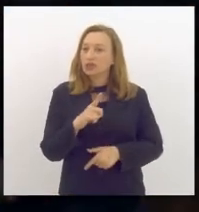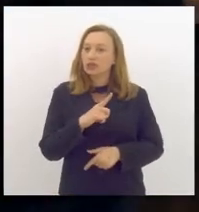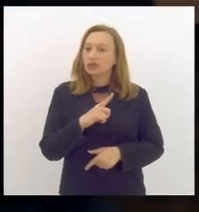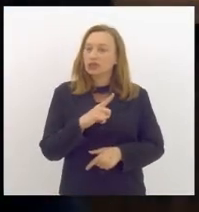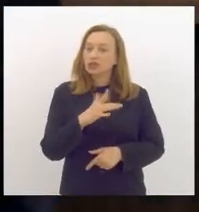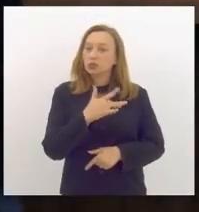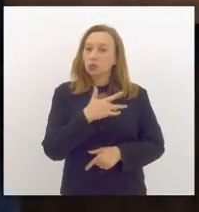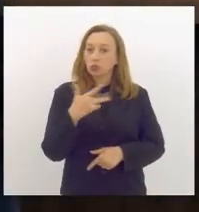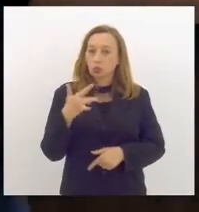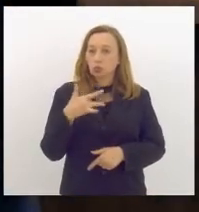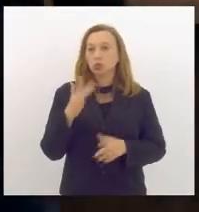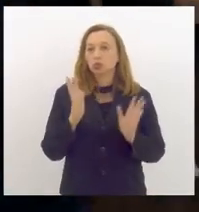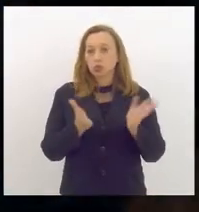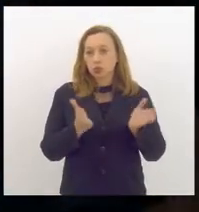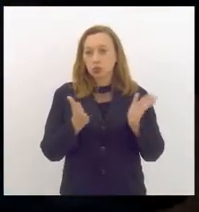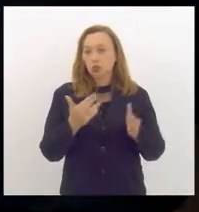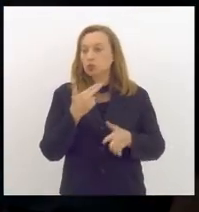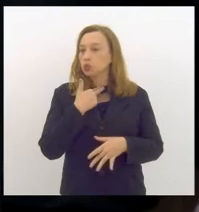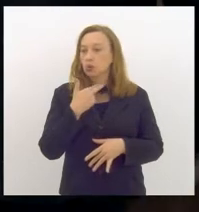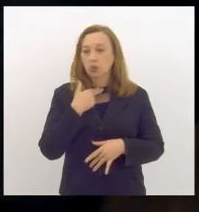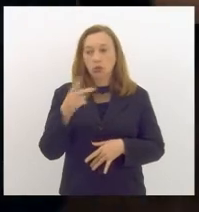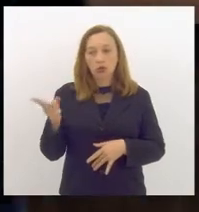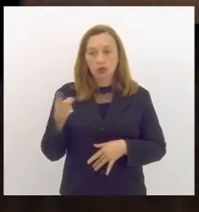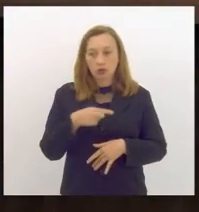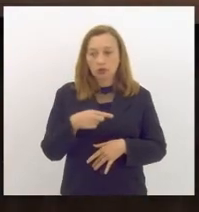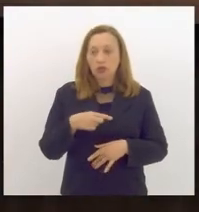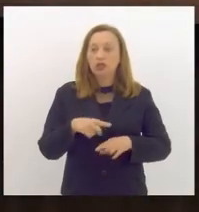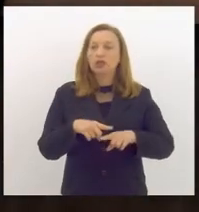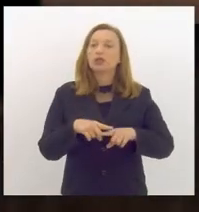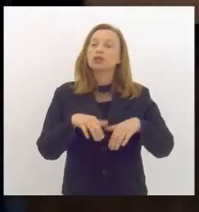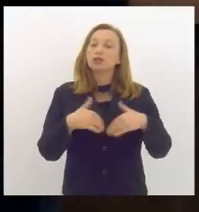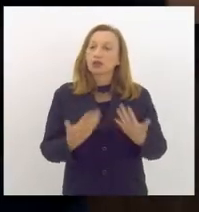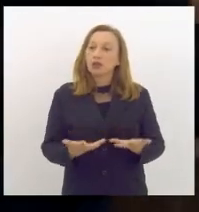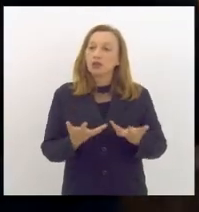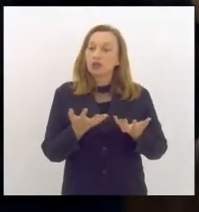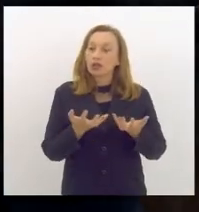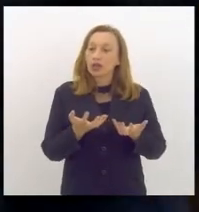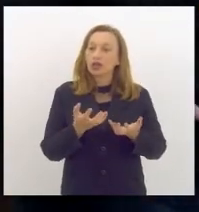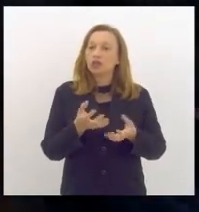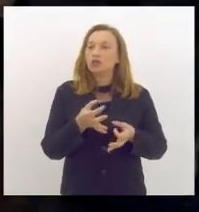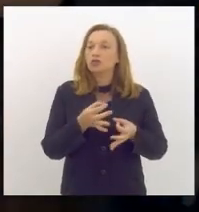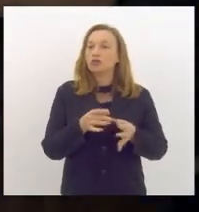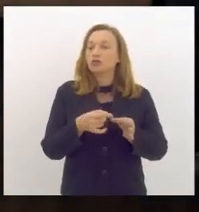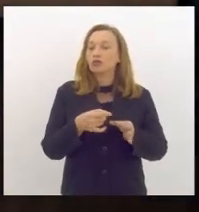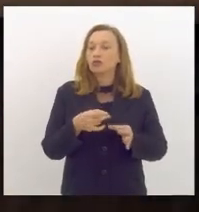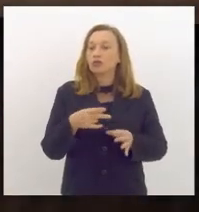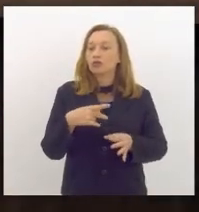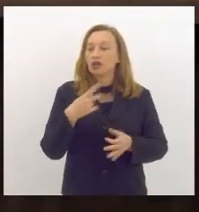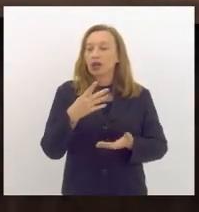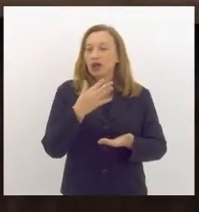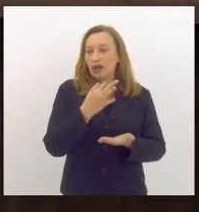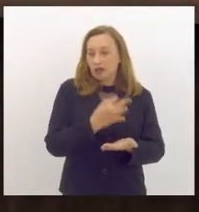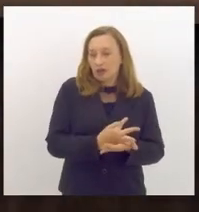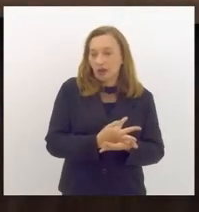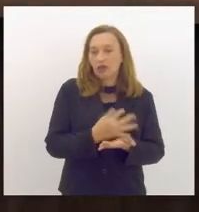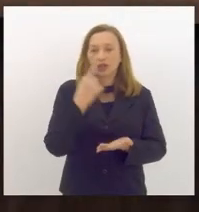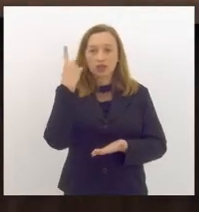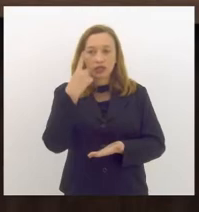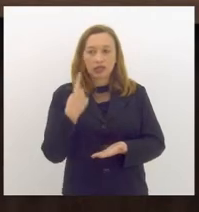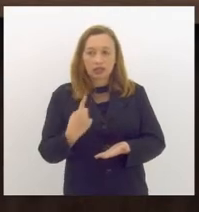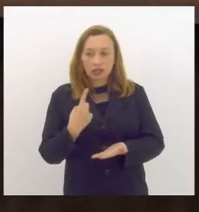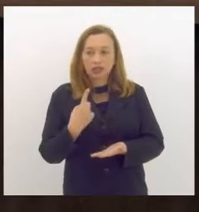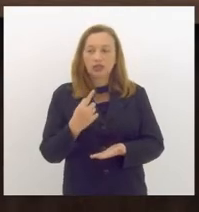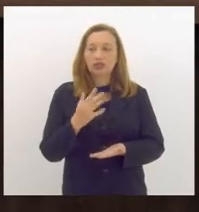de saúde e hoje ela não pôde estar aqui. Então, quero aqui justificar a ausência de Dani Monteiro, já